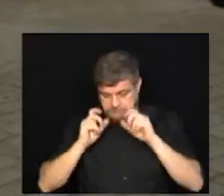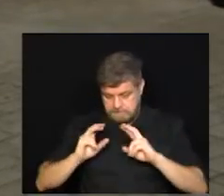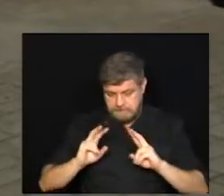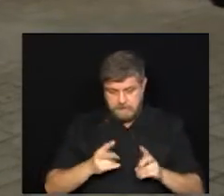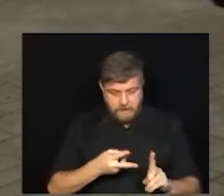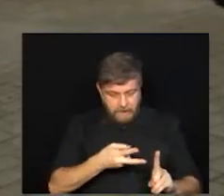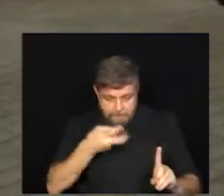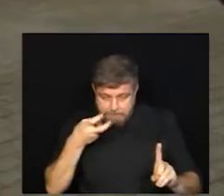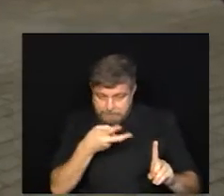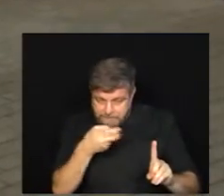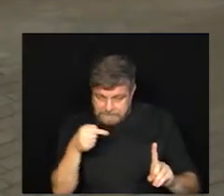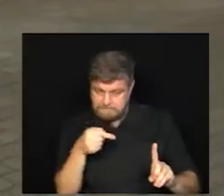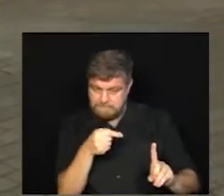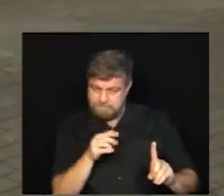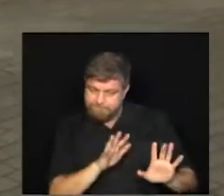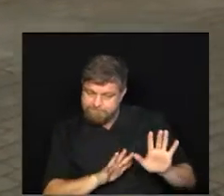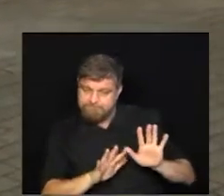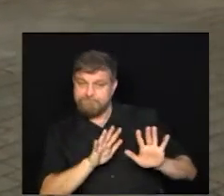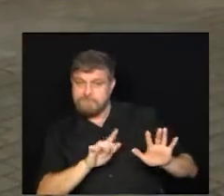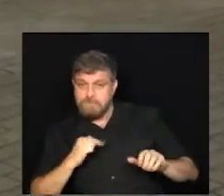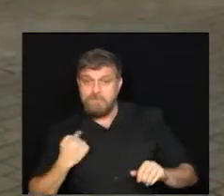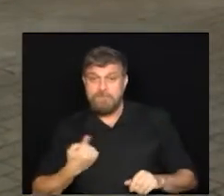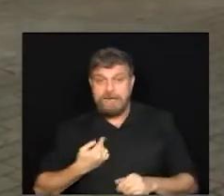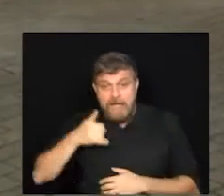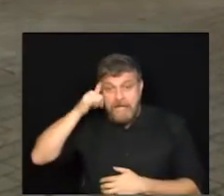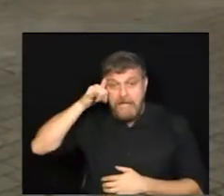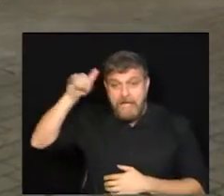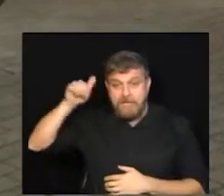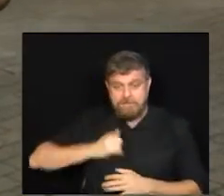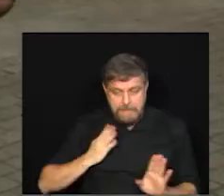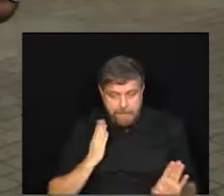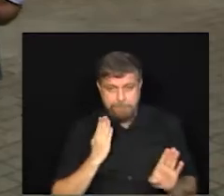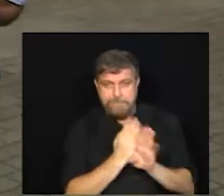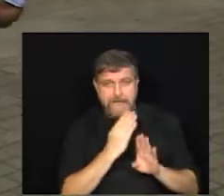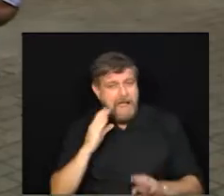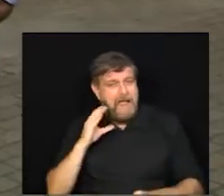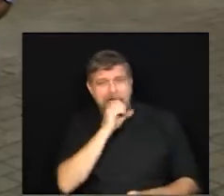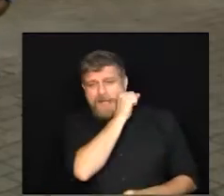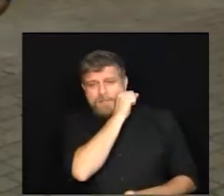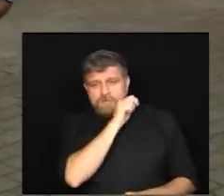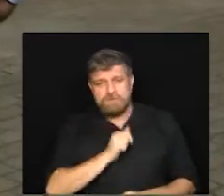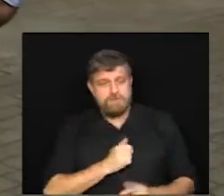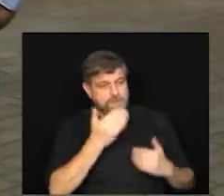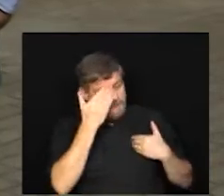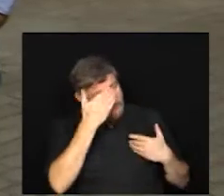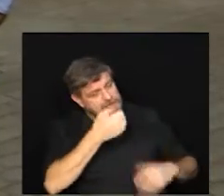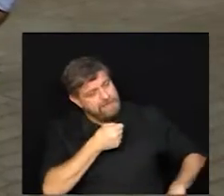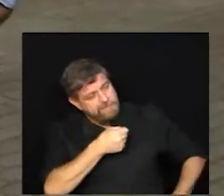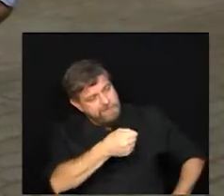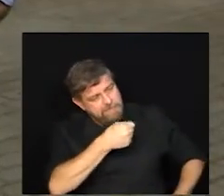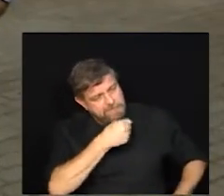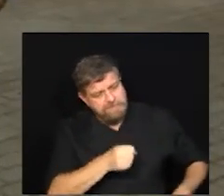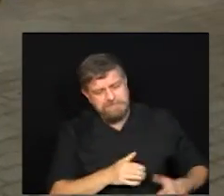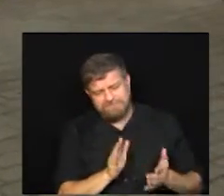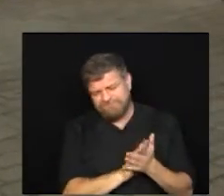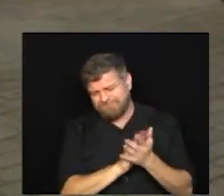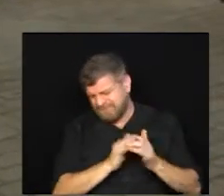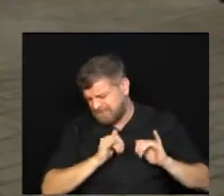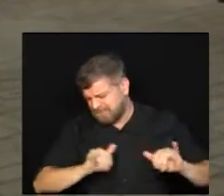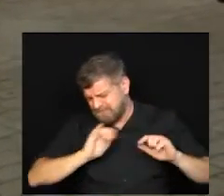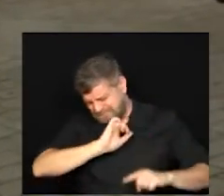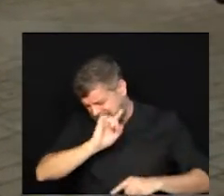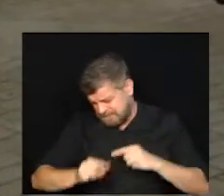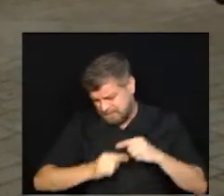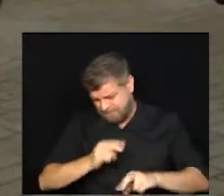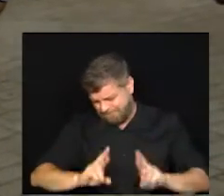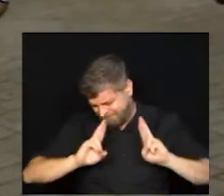a gente poder se prevenir e fazer esse diagnóstico precoce. Muito obrigado, viu, doutor, por essa entrevista. Parabéns pela campanha e sucesso aí